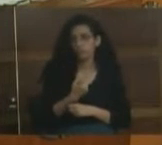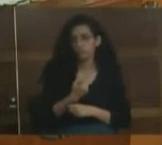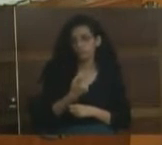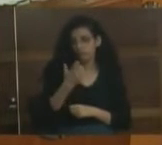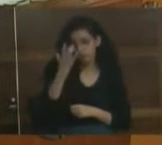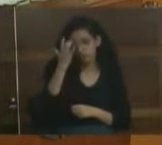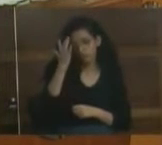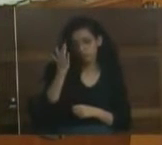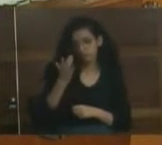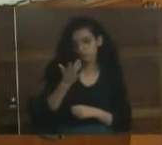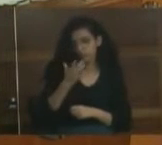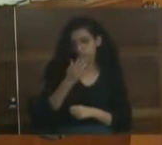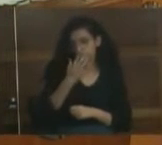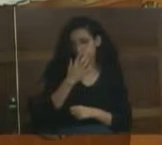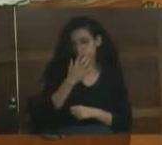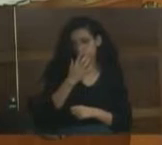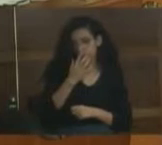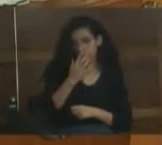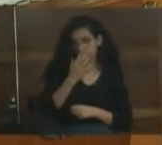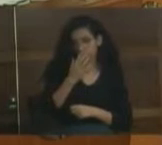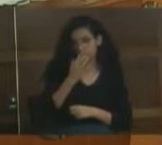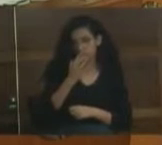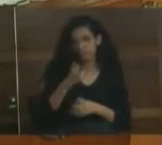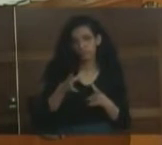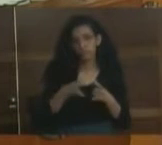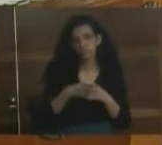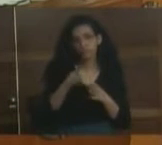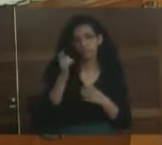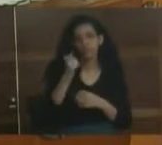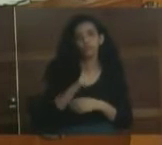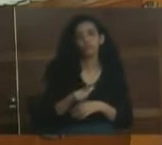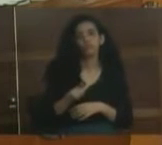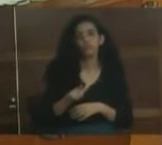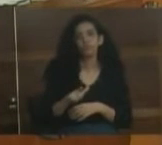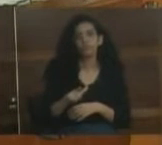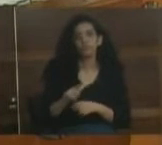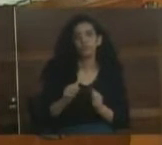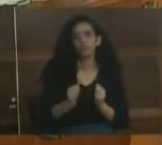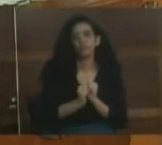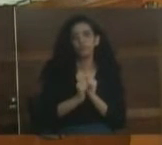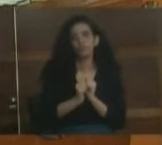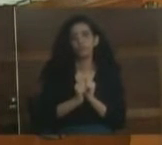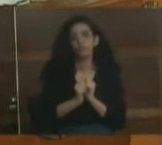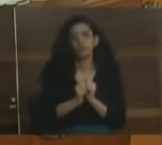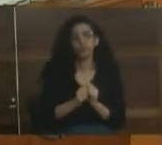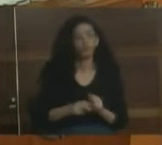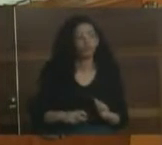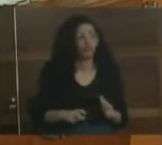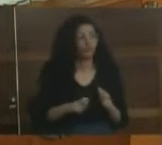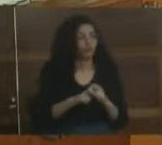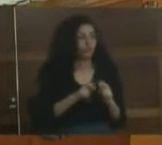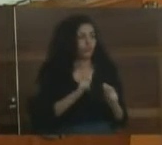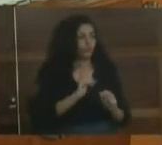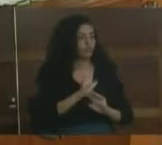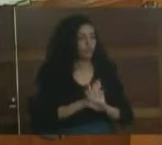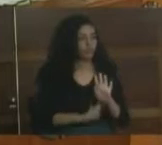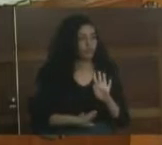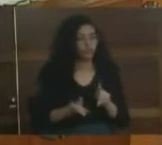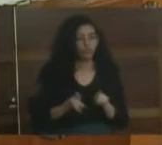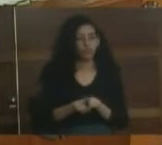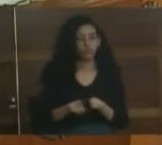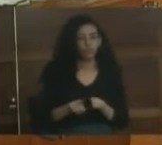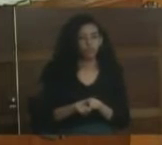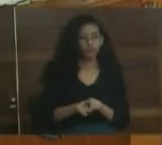é é um dos órgãos que consegue junto com a própria cama tem a sua controladoria